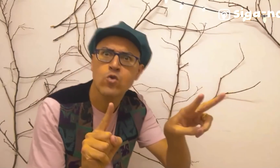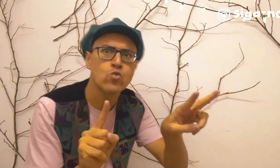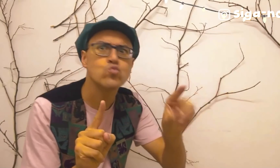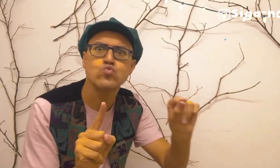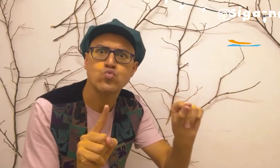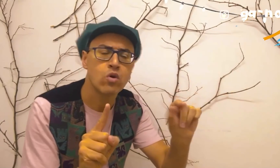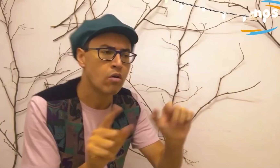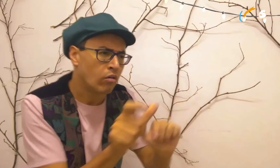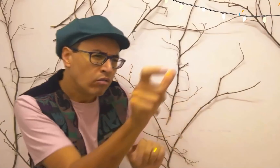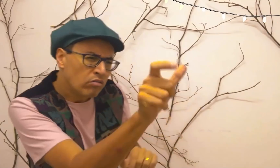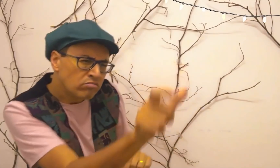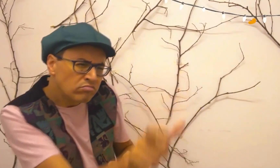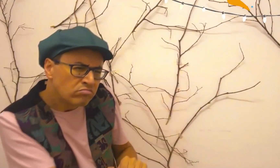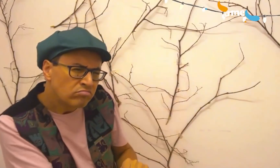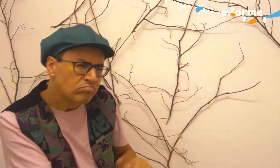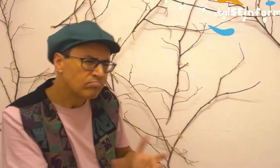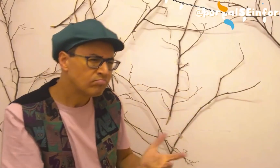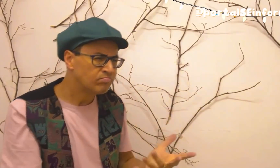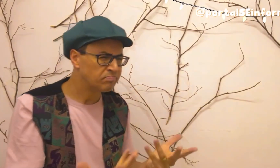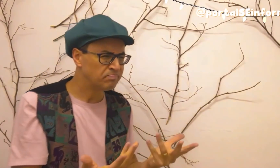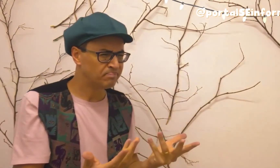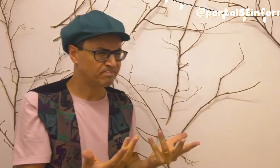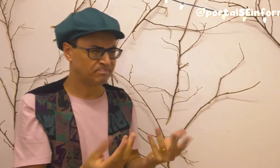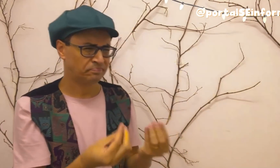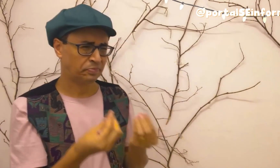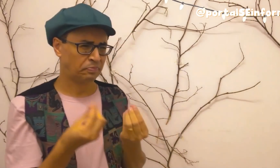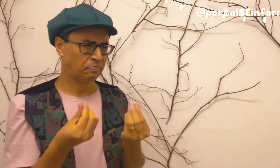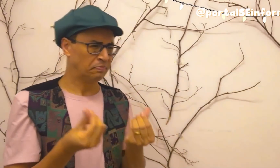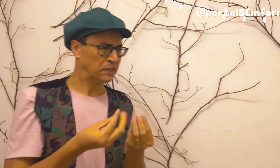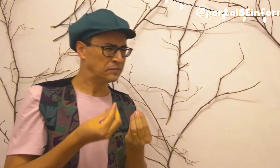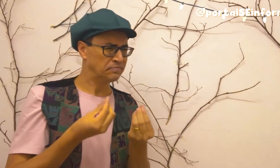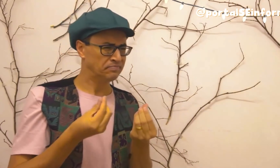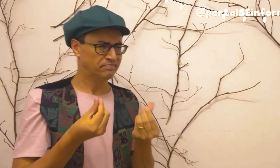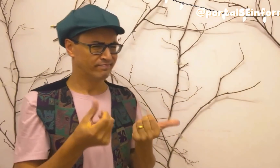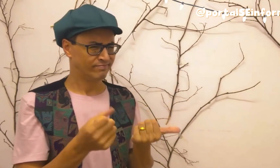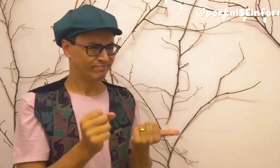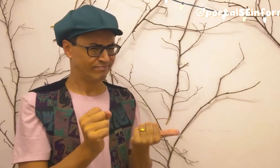ele viu uma coisa